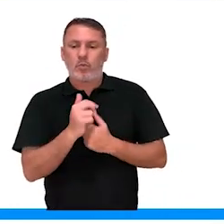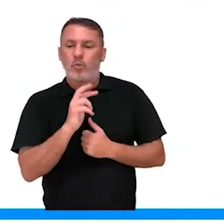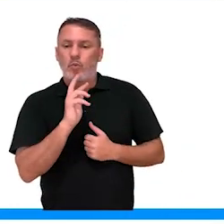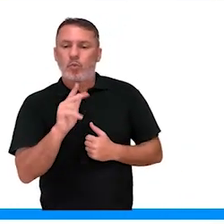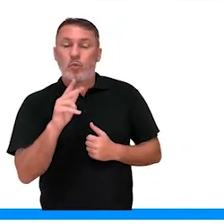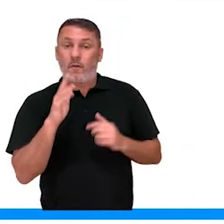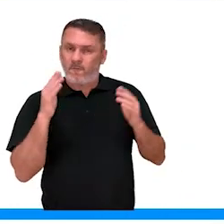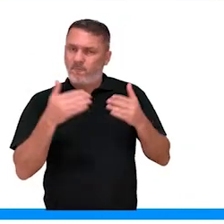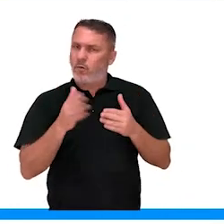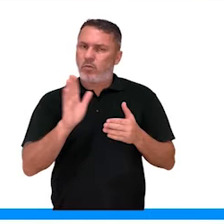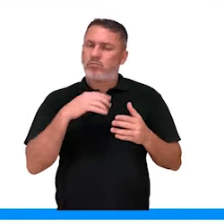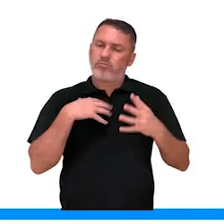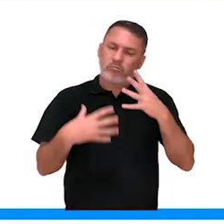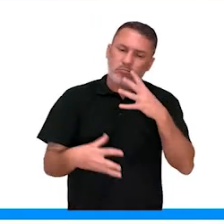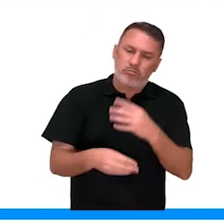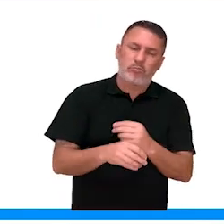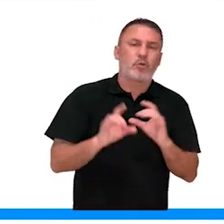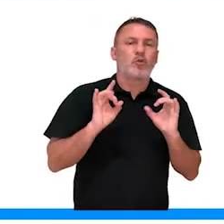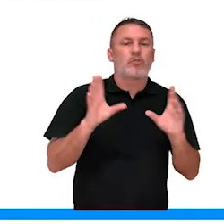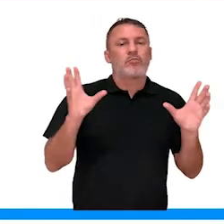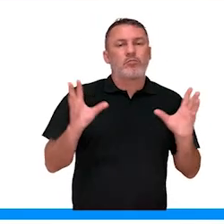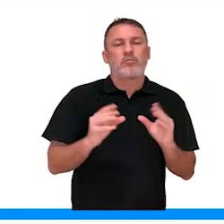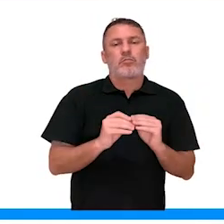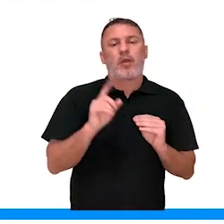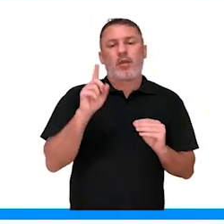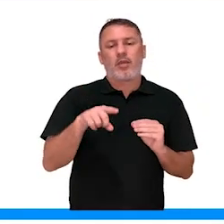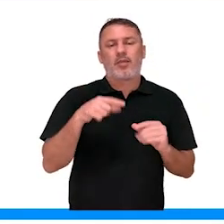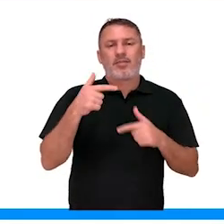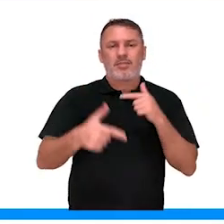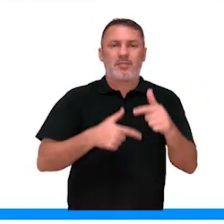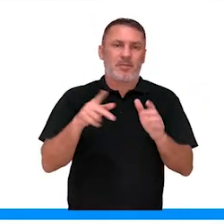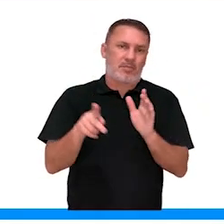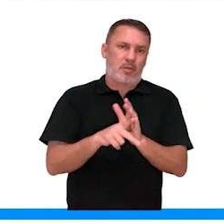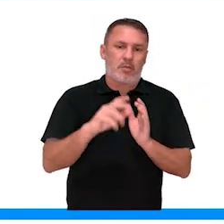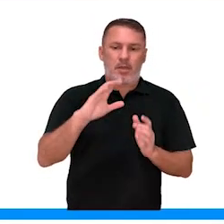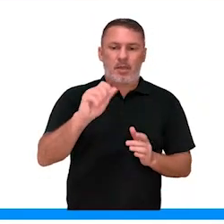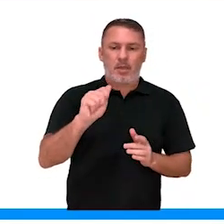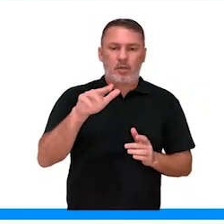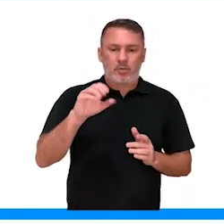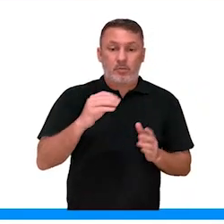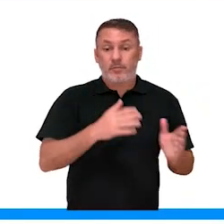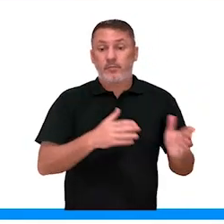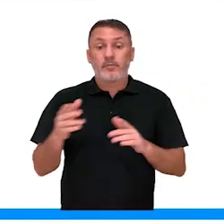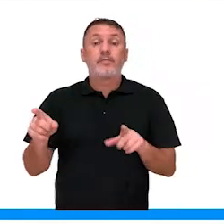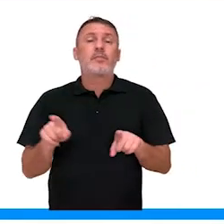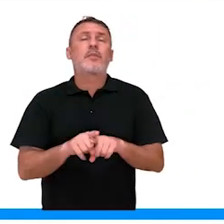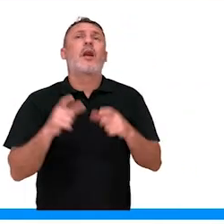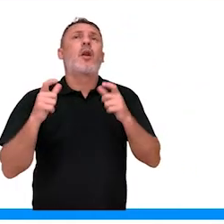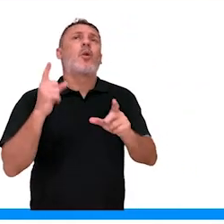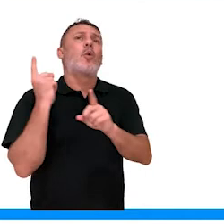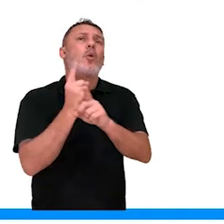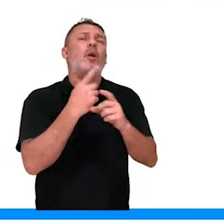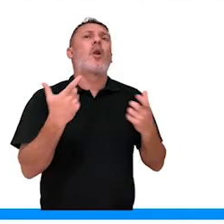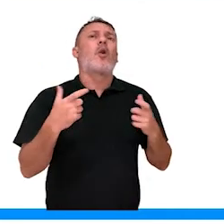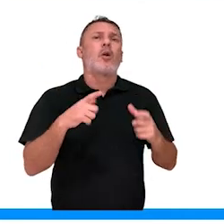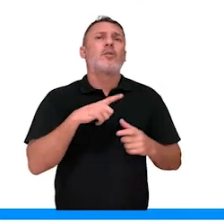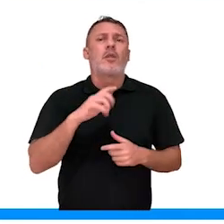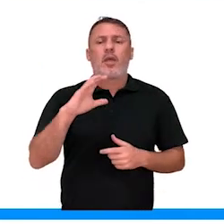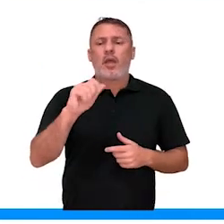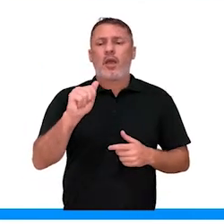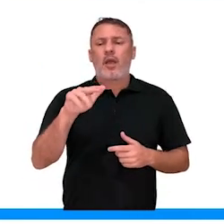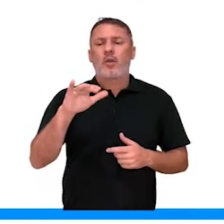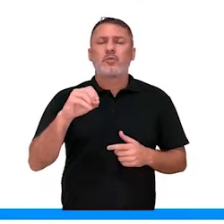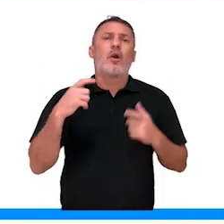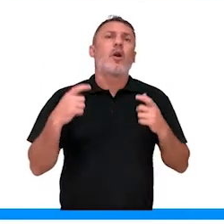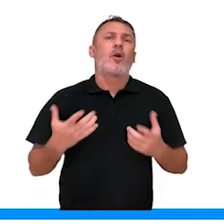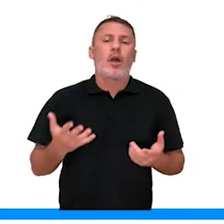que não é aqui o nosso foco, é só falar um pouquinho no geral das funções dele. Onde que a gente consegue encontrar esse